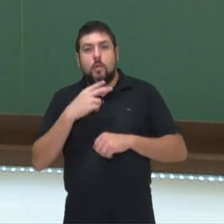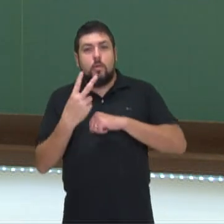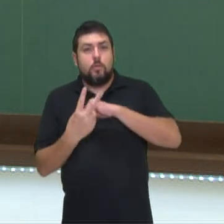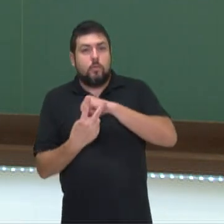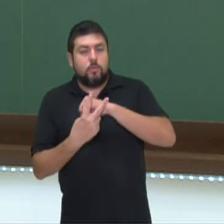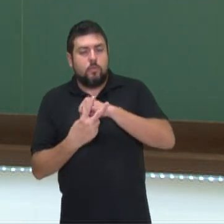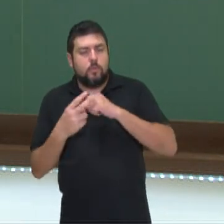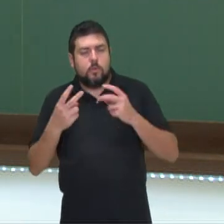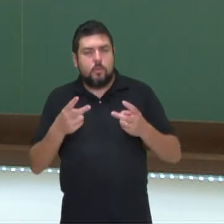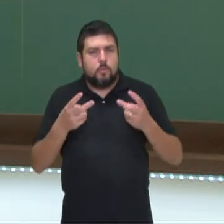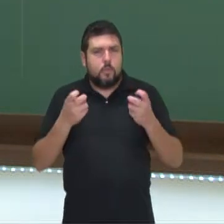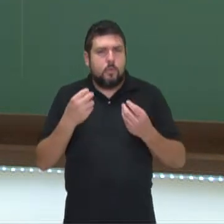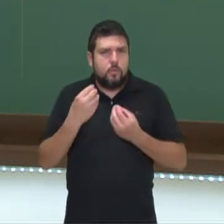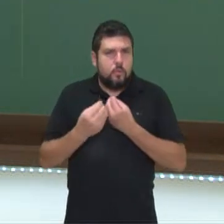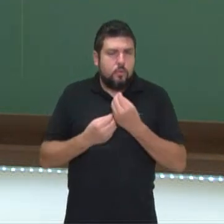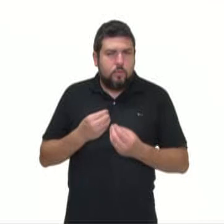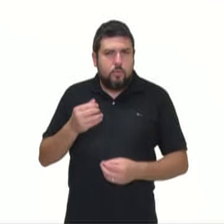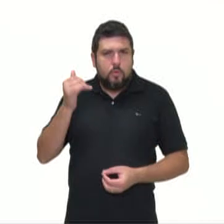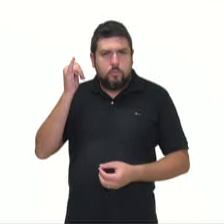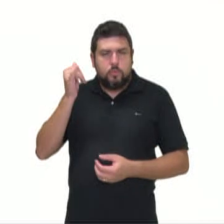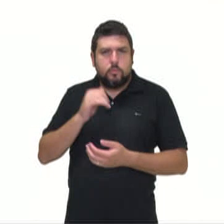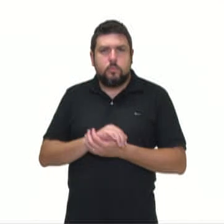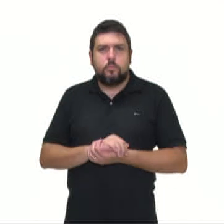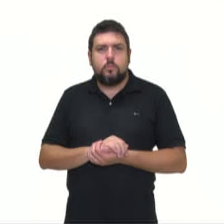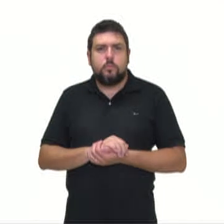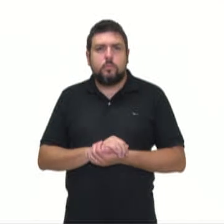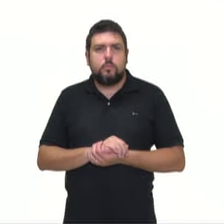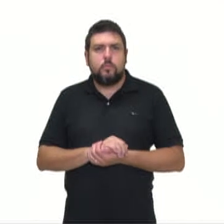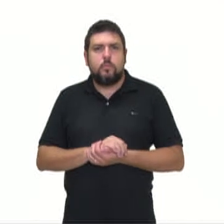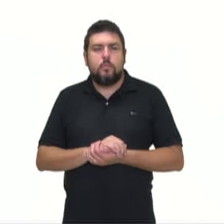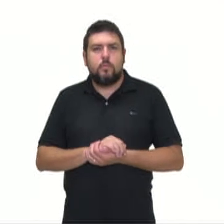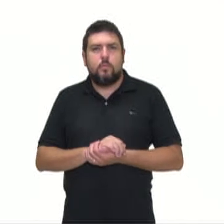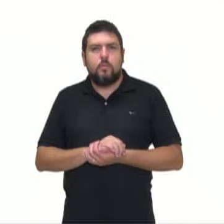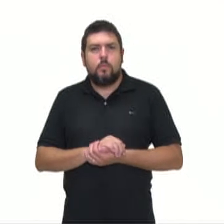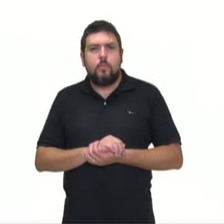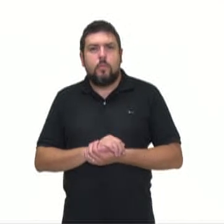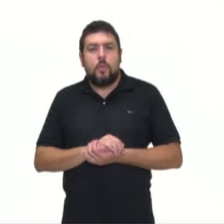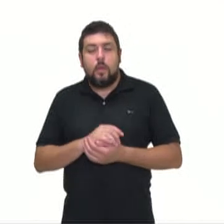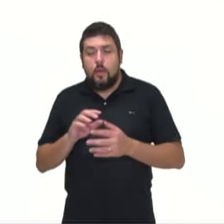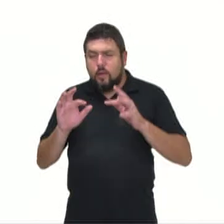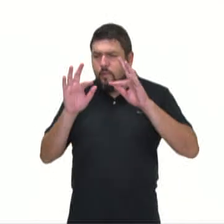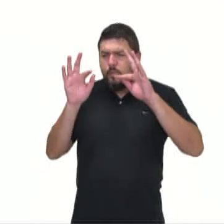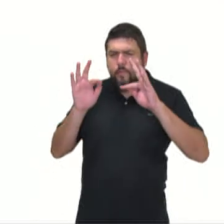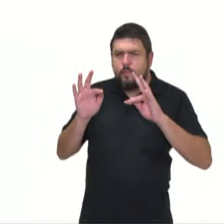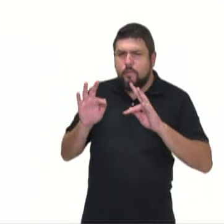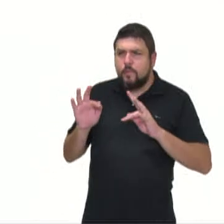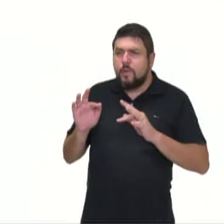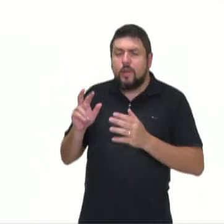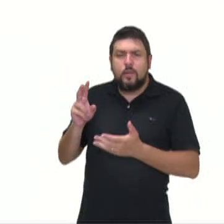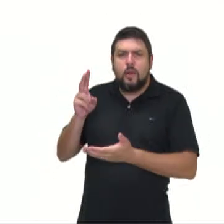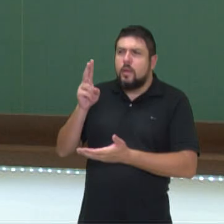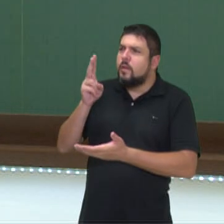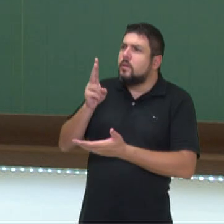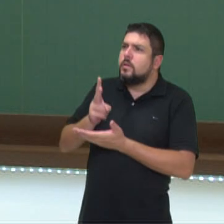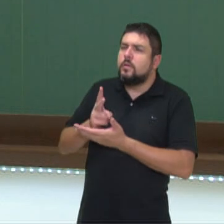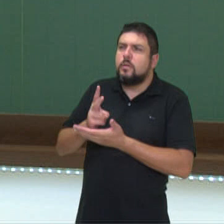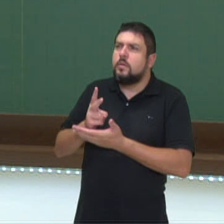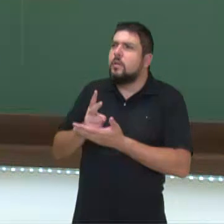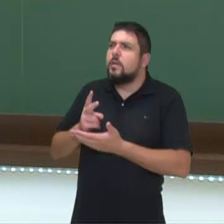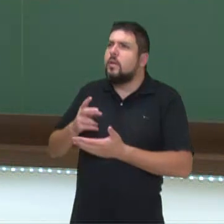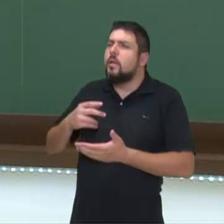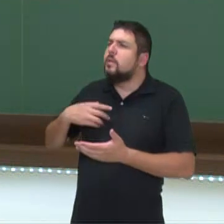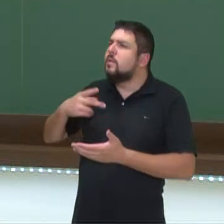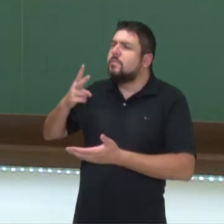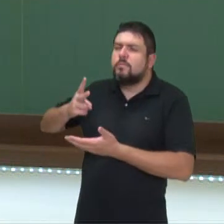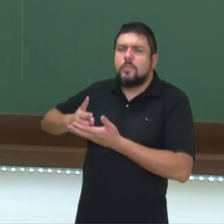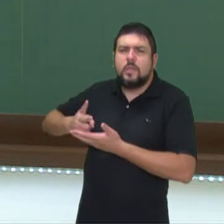do conto. Nós temos aqui: a felicidade sempre iria ser clandestina para mim. Parece que eu